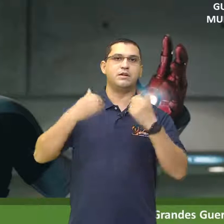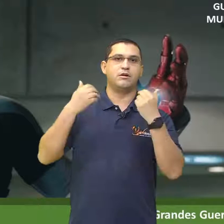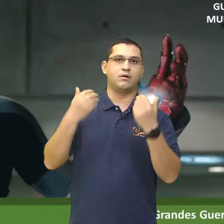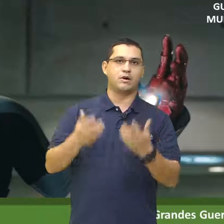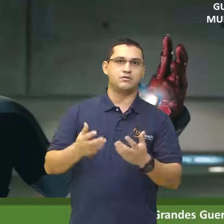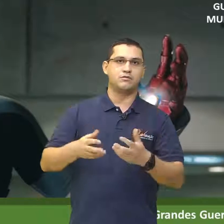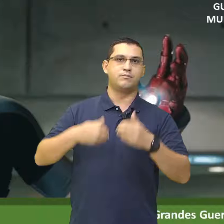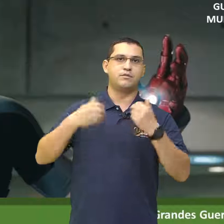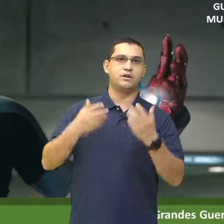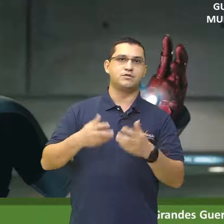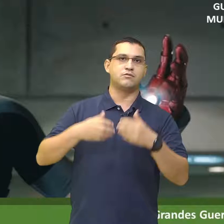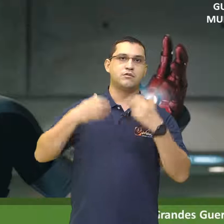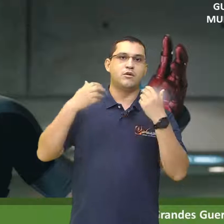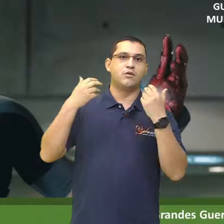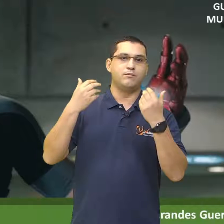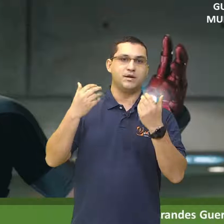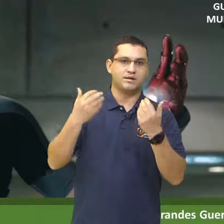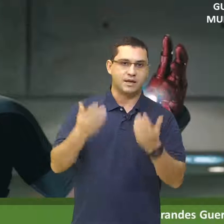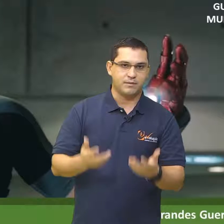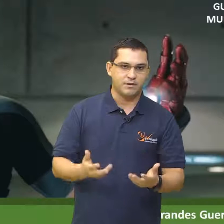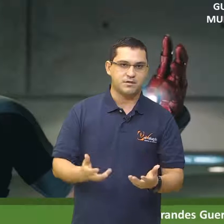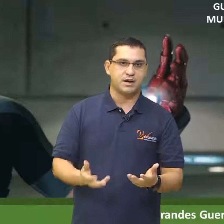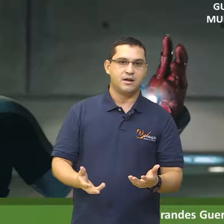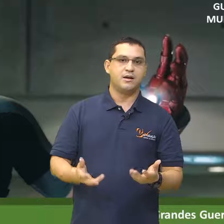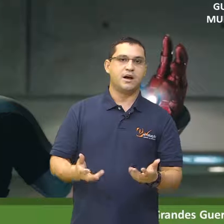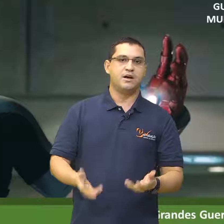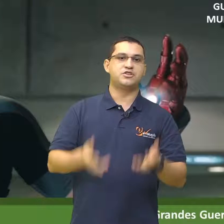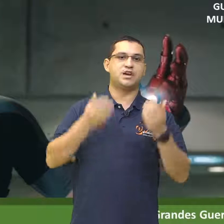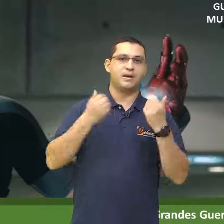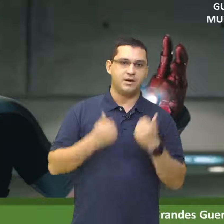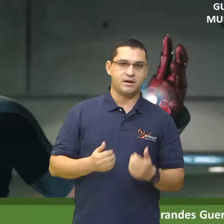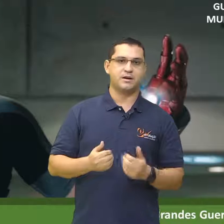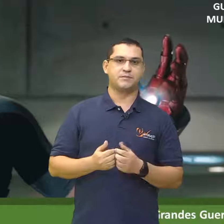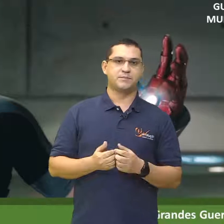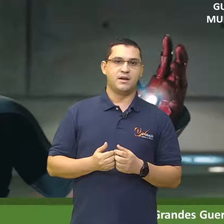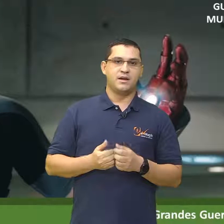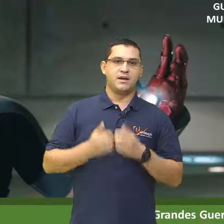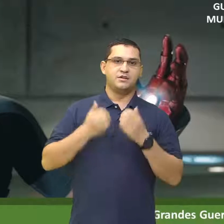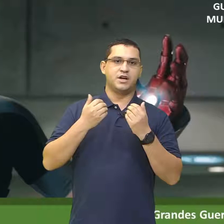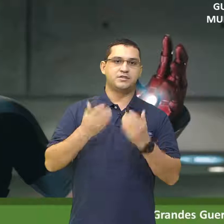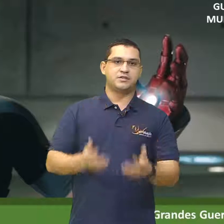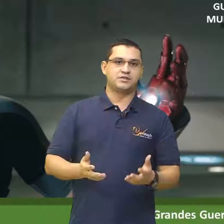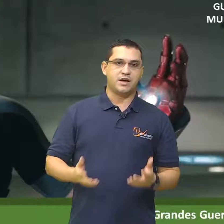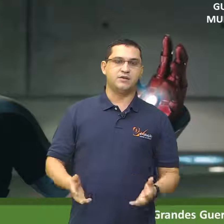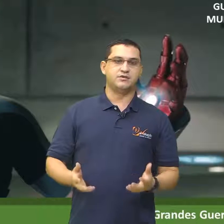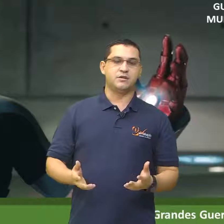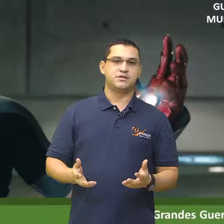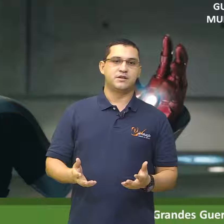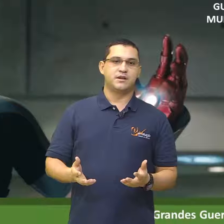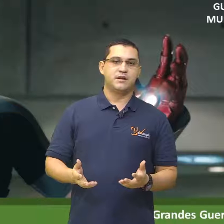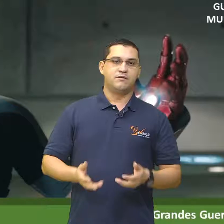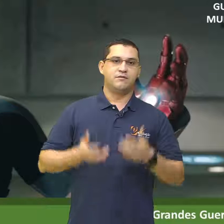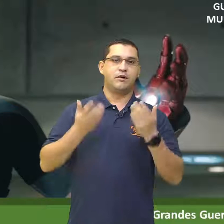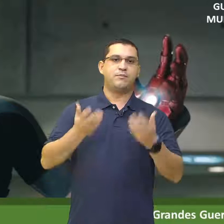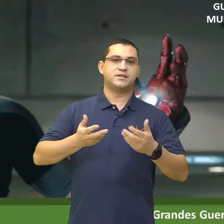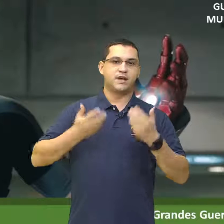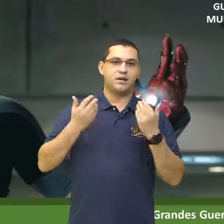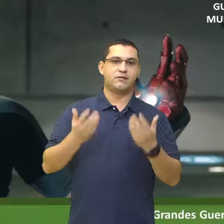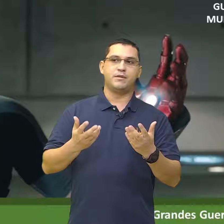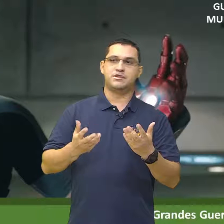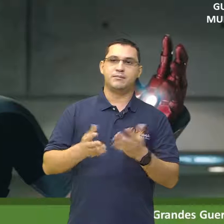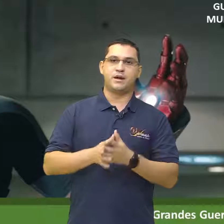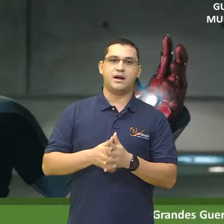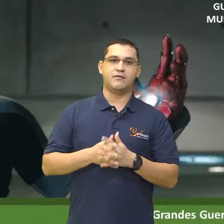inimigo ideológico, político ou militarmente anti-americano. Diante disso aí, senhores, vou